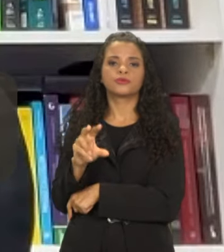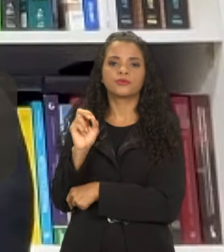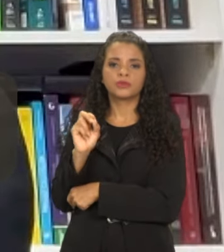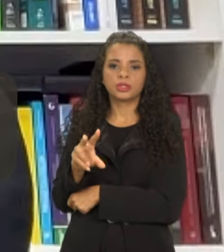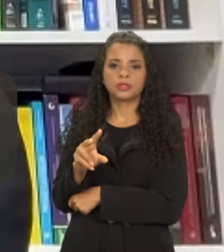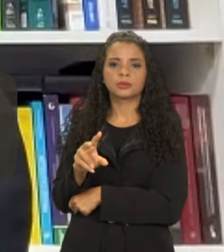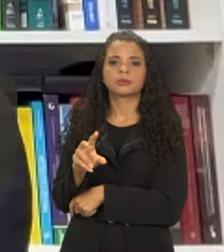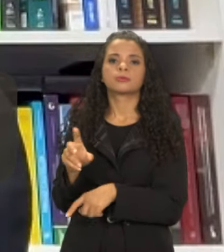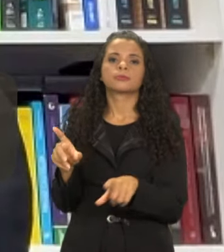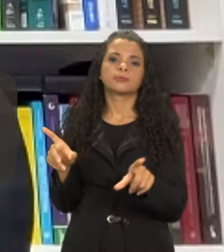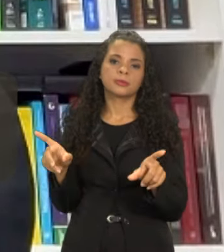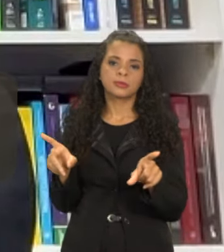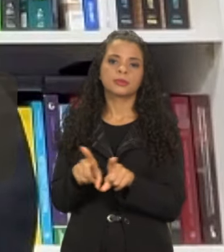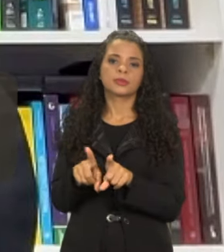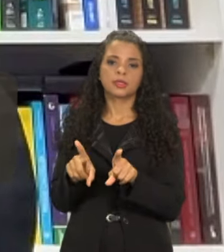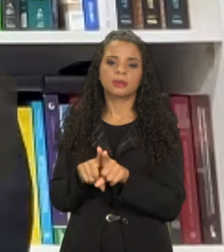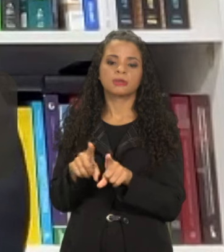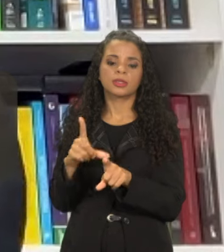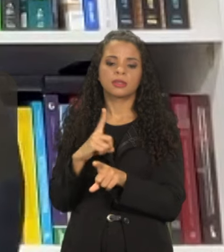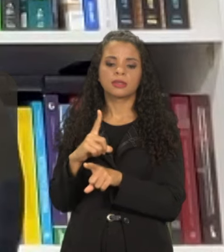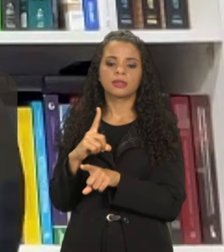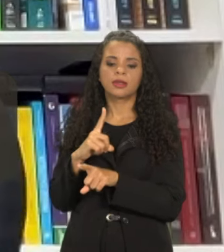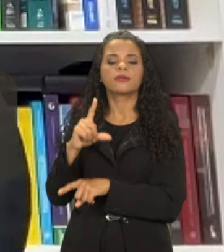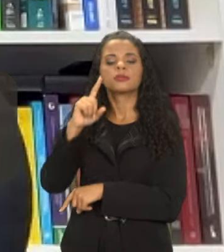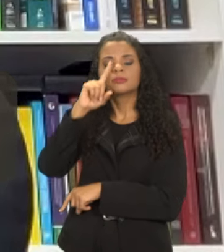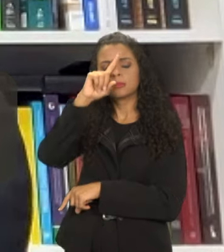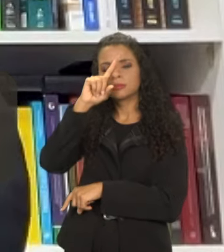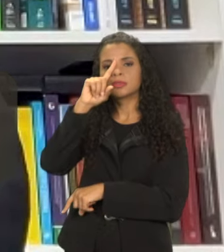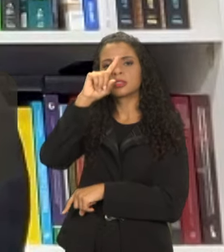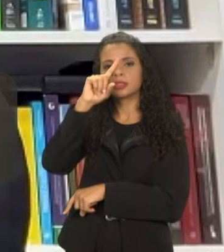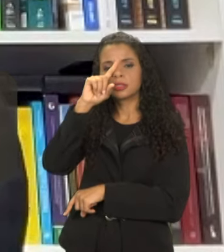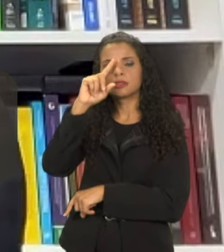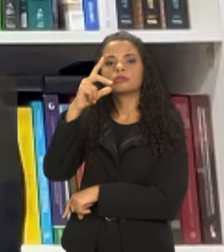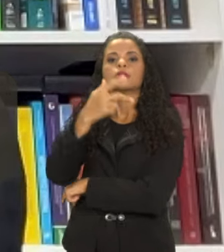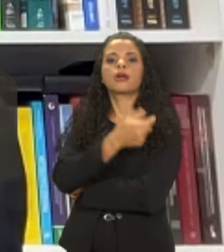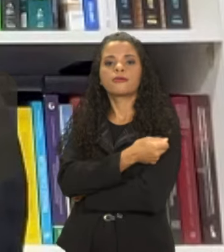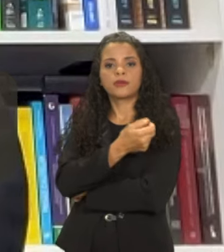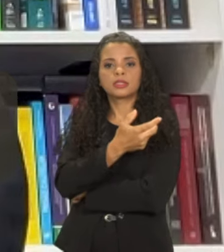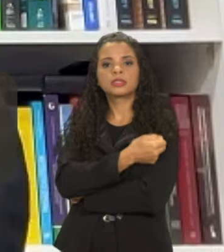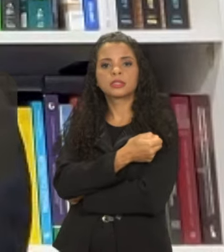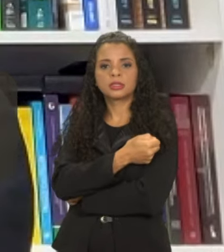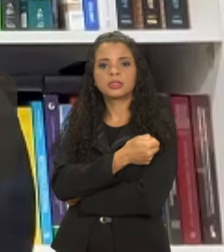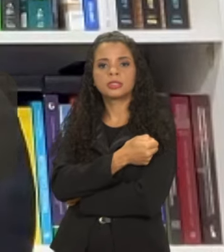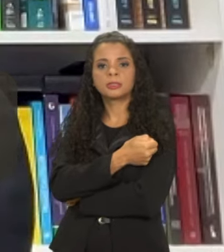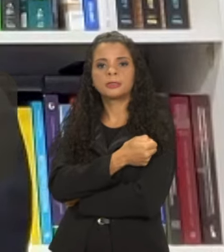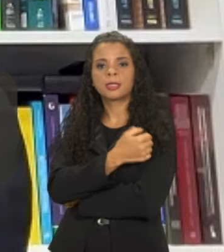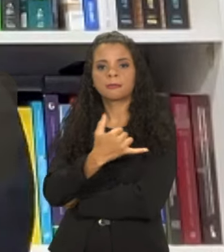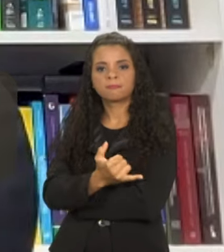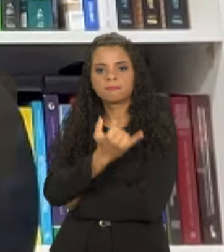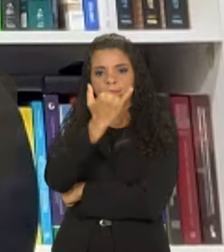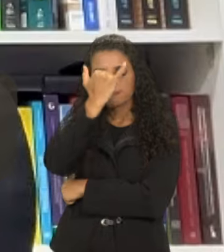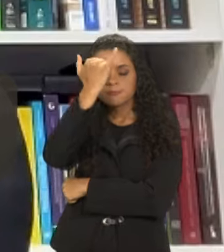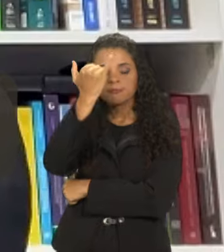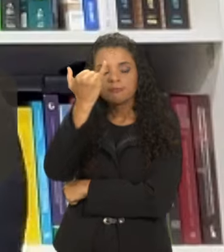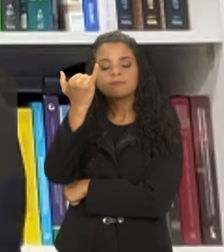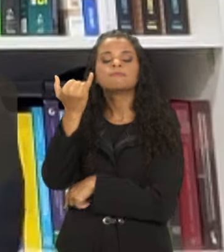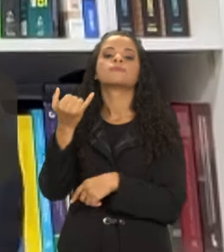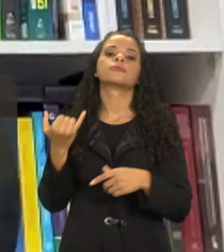realmente efeitos bastante nocivos da vacina, de sorte que é preciso também que